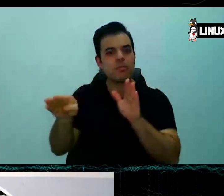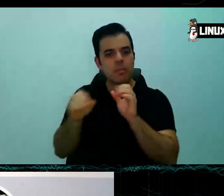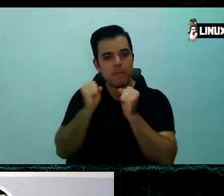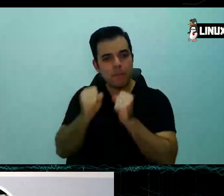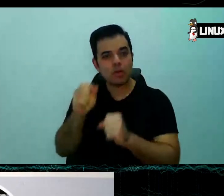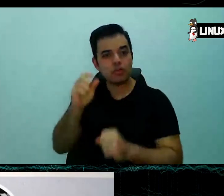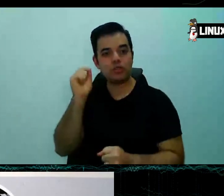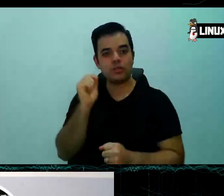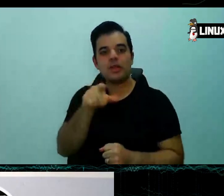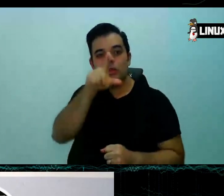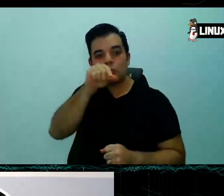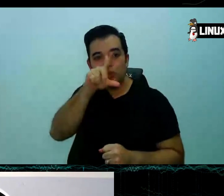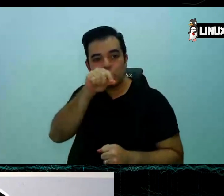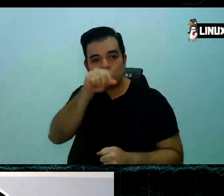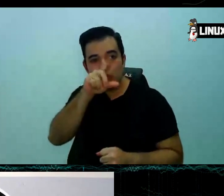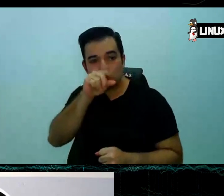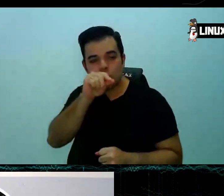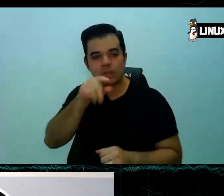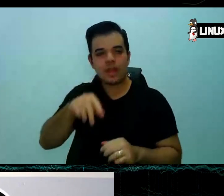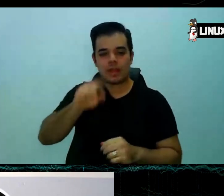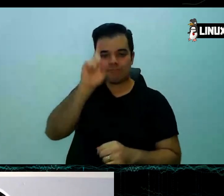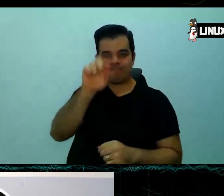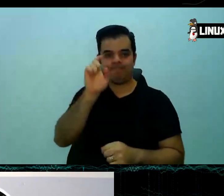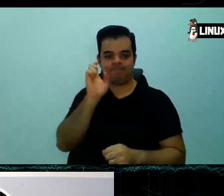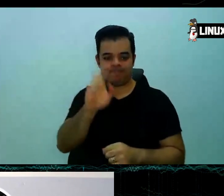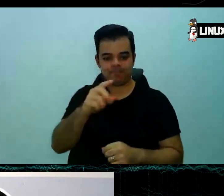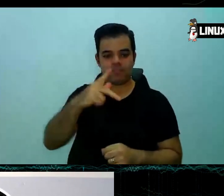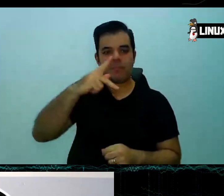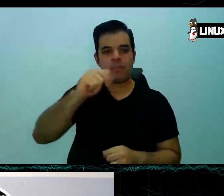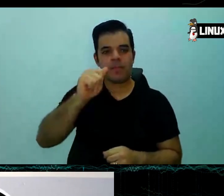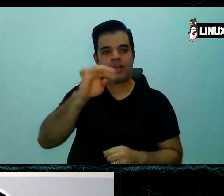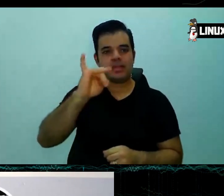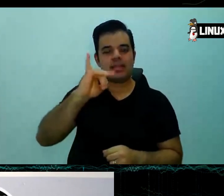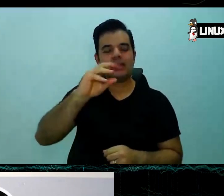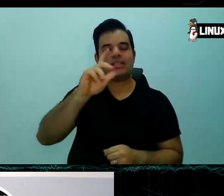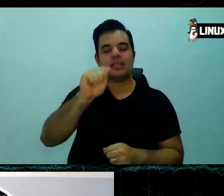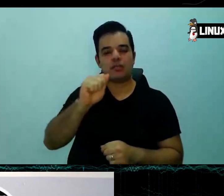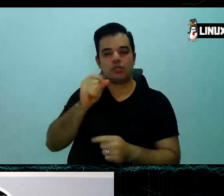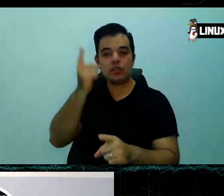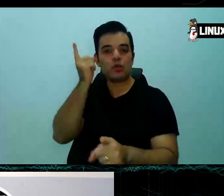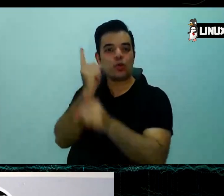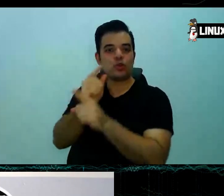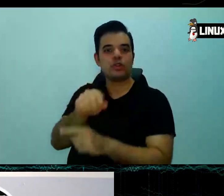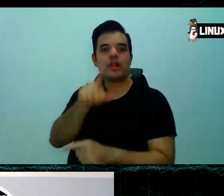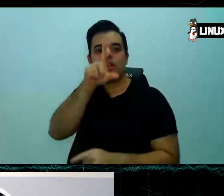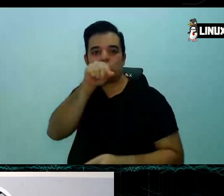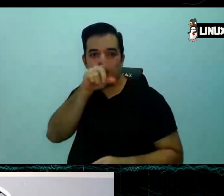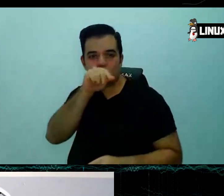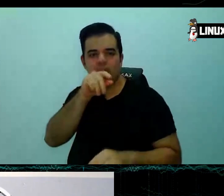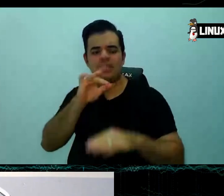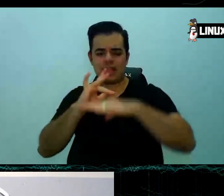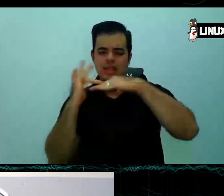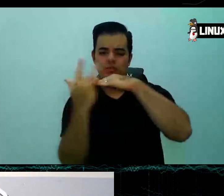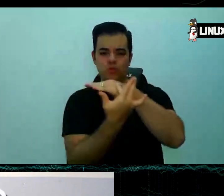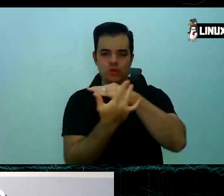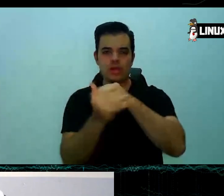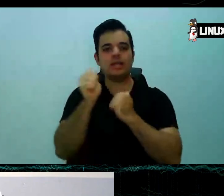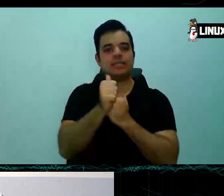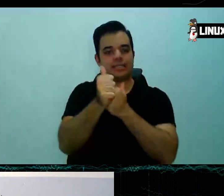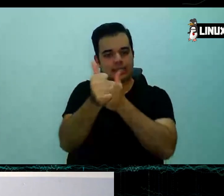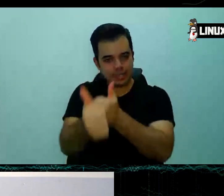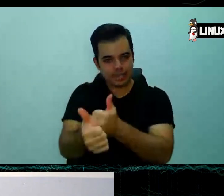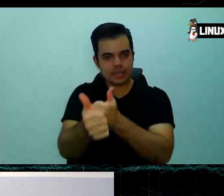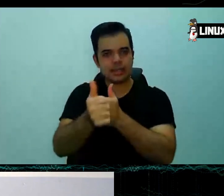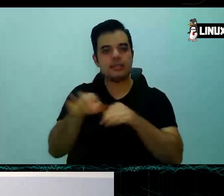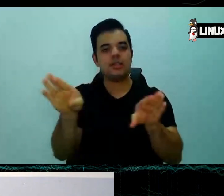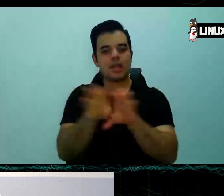aí exclamação Patrícia, se você está lá na Twitch, você vai ver as redes sociais dela para que você possa seguir e assim tirar